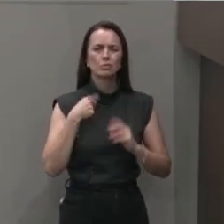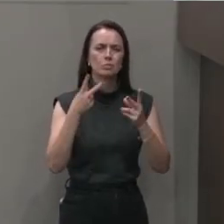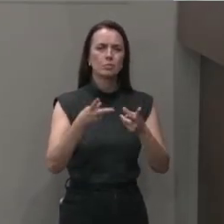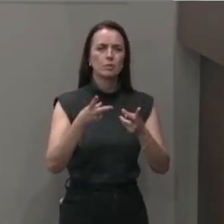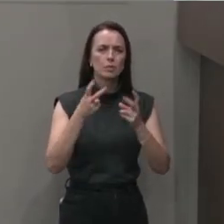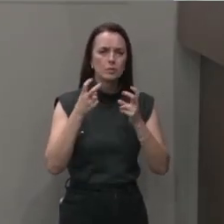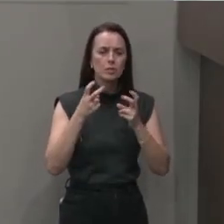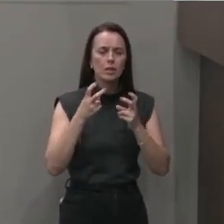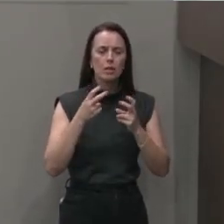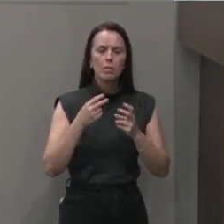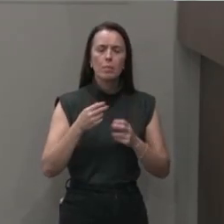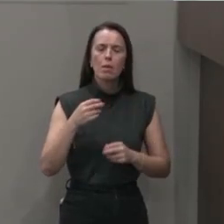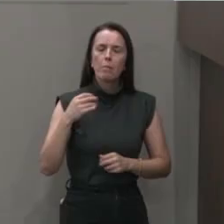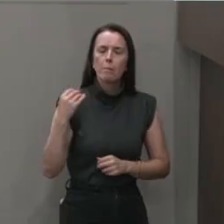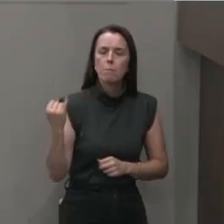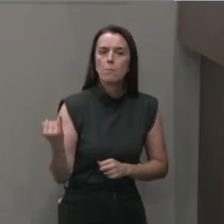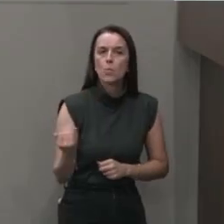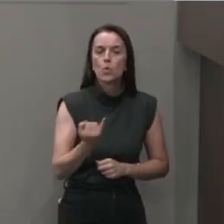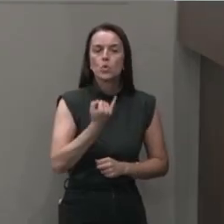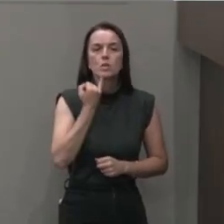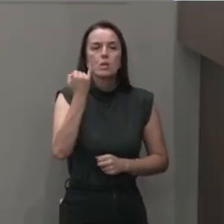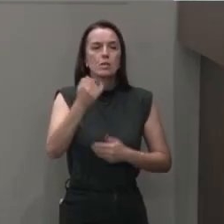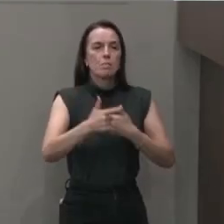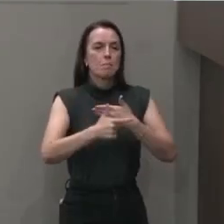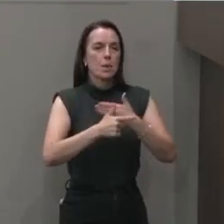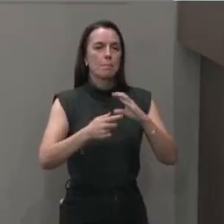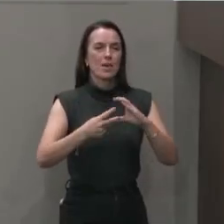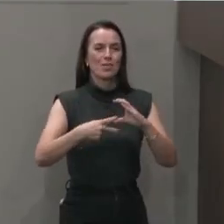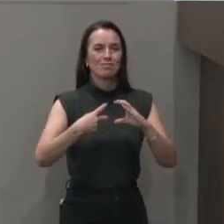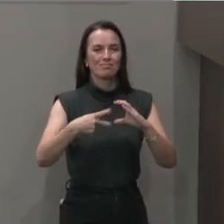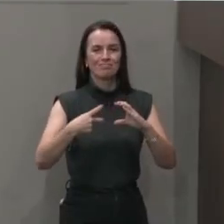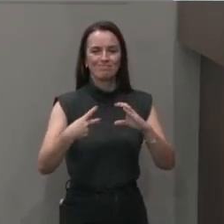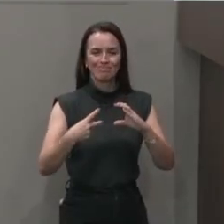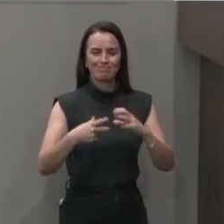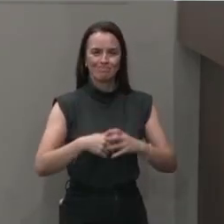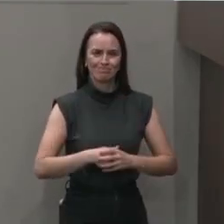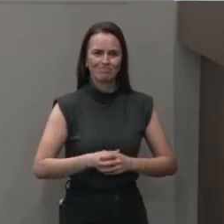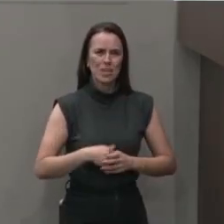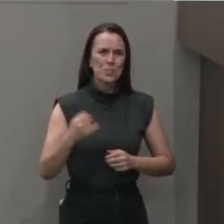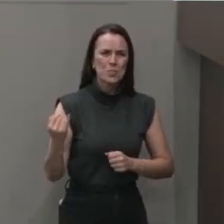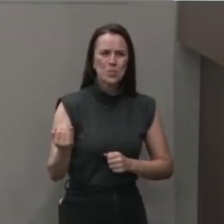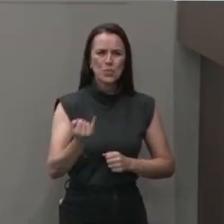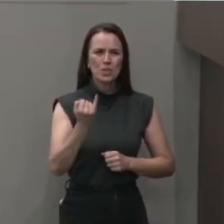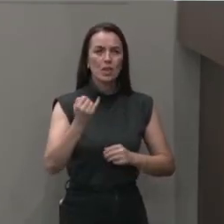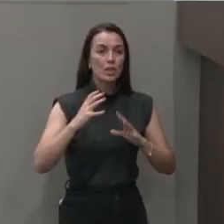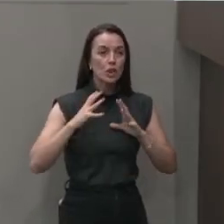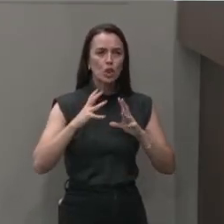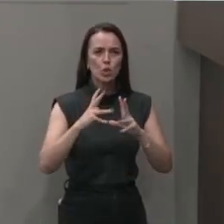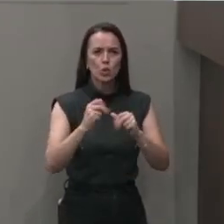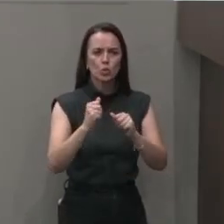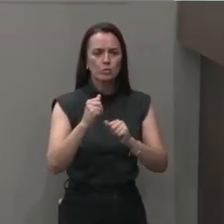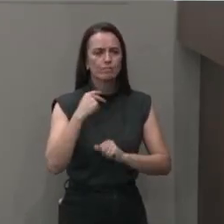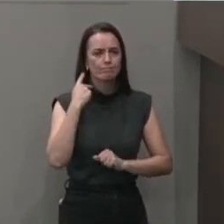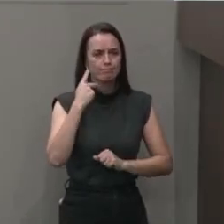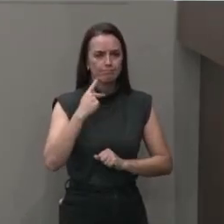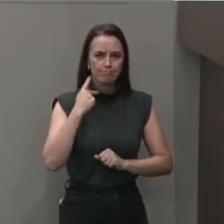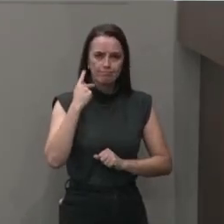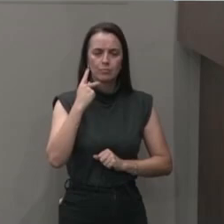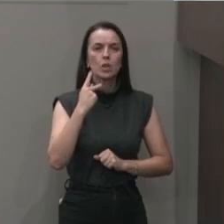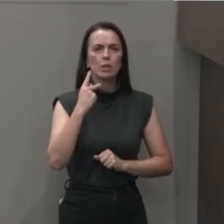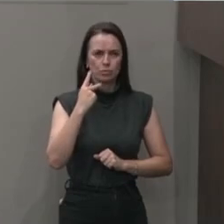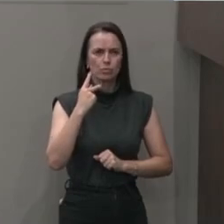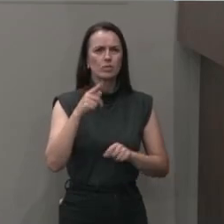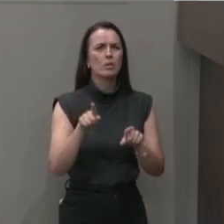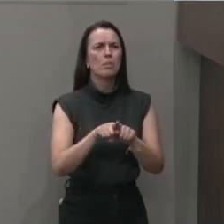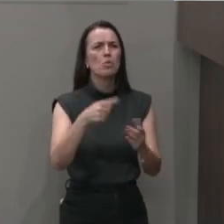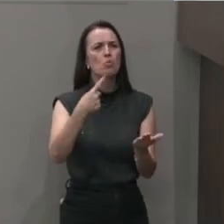a Câmara de Vereadores tem. A importância que todos os vereadores e o compromisso,